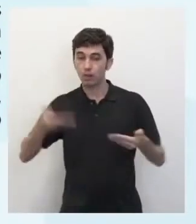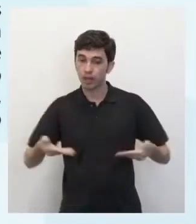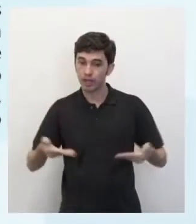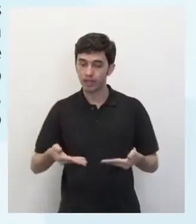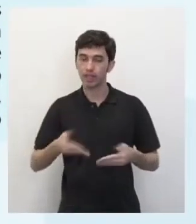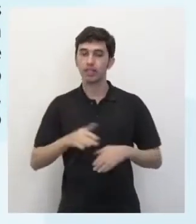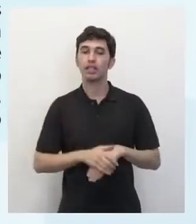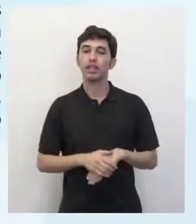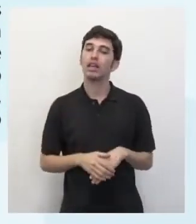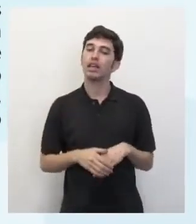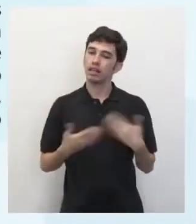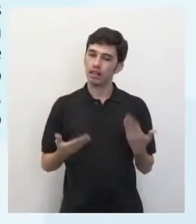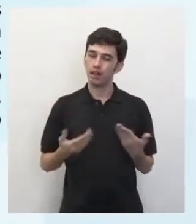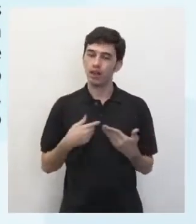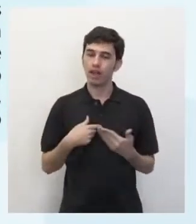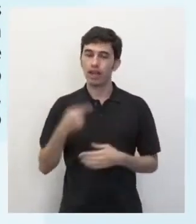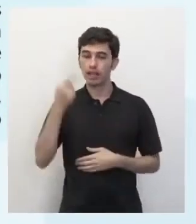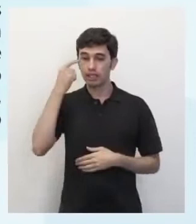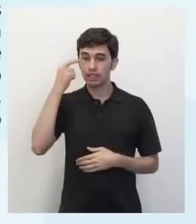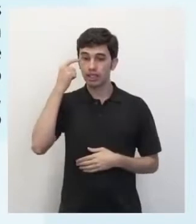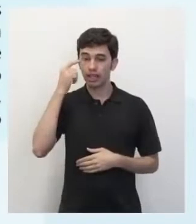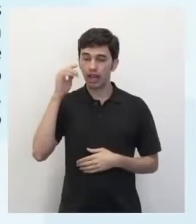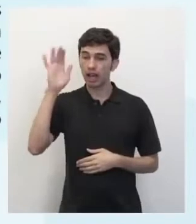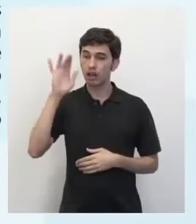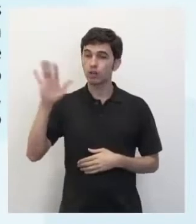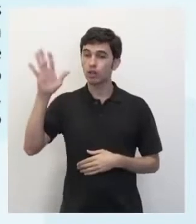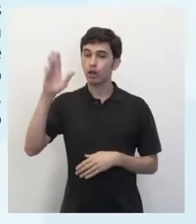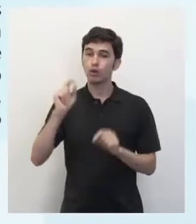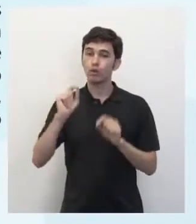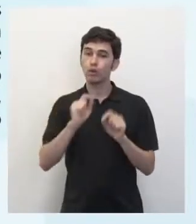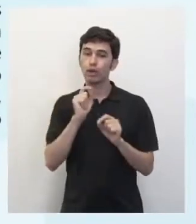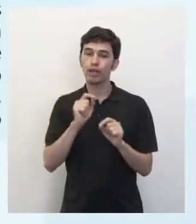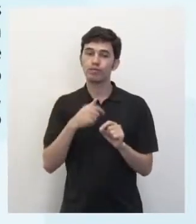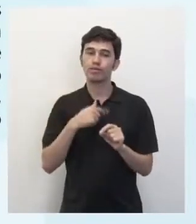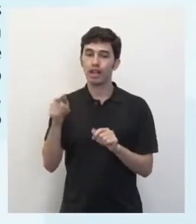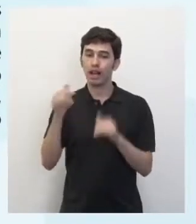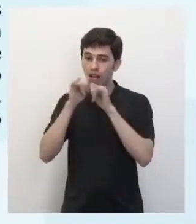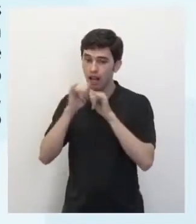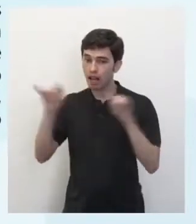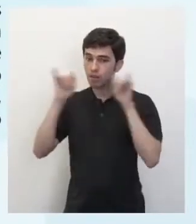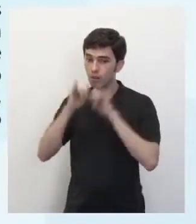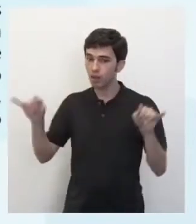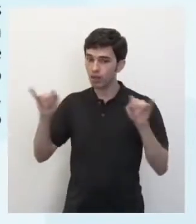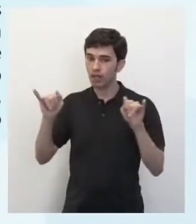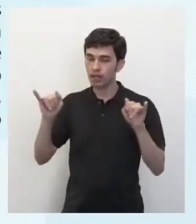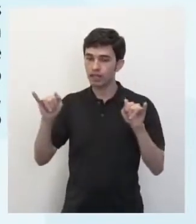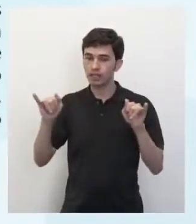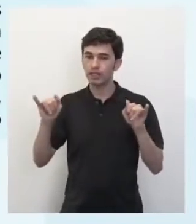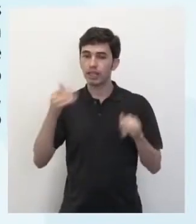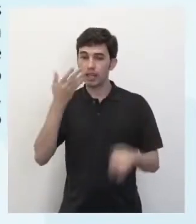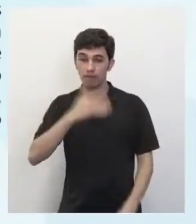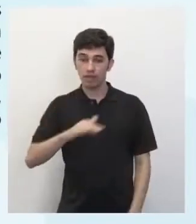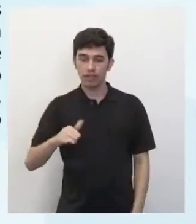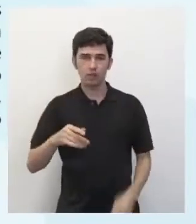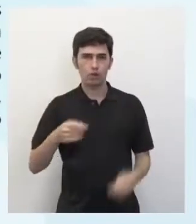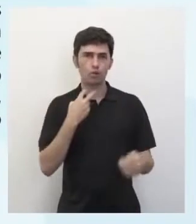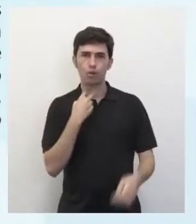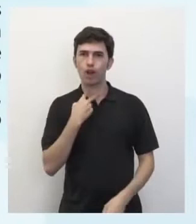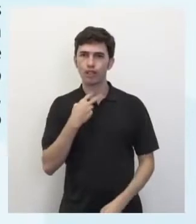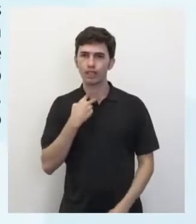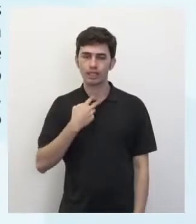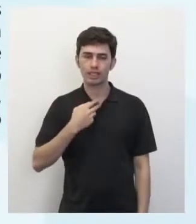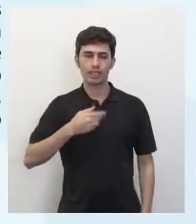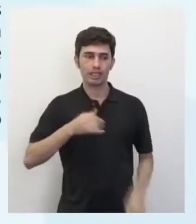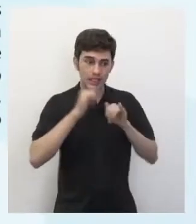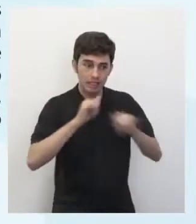Referência ao fato de que não é prudente deixar que a publicidade infantil se torne abusiva, pois